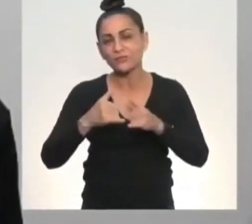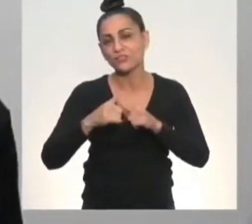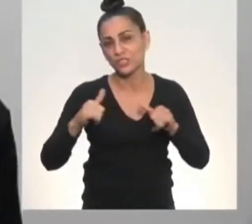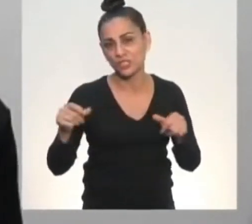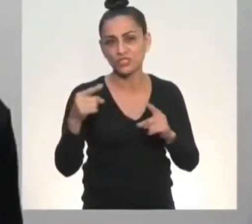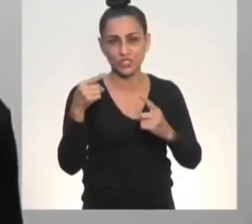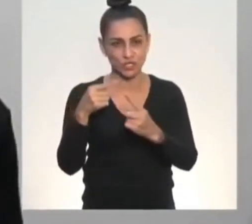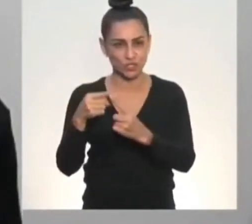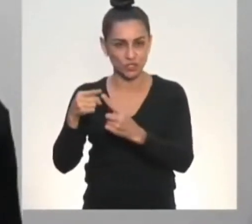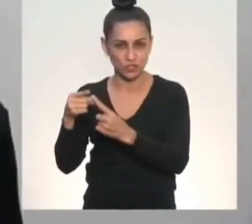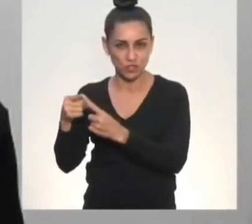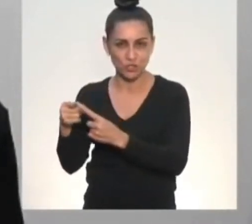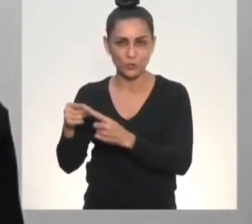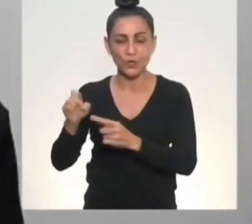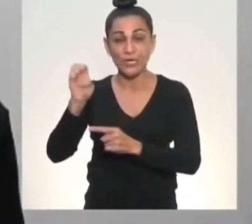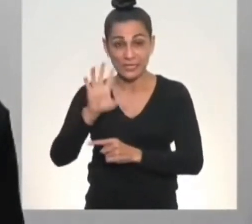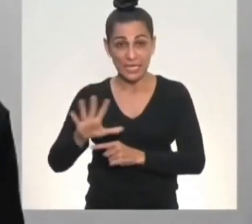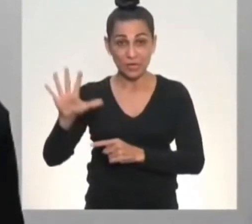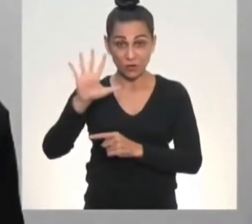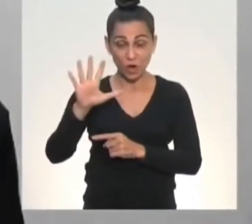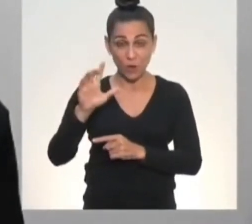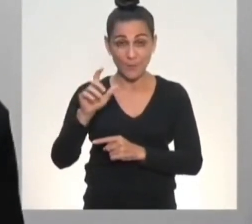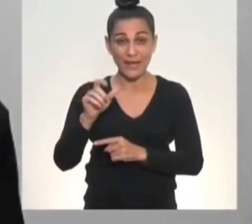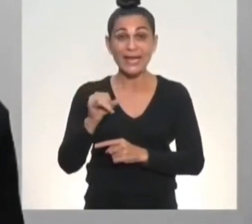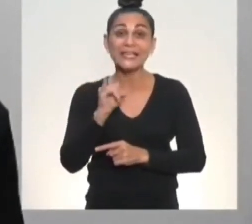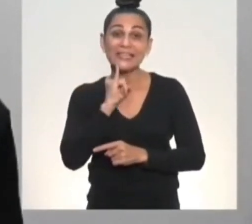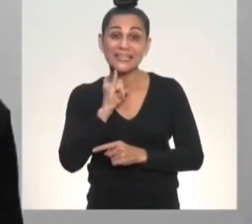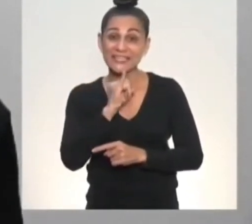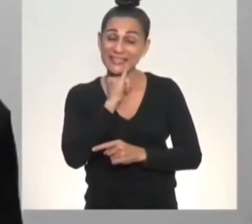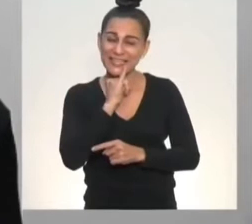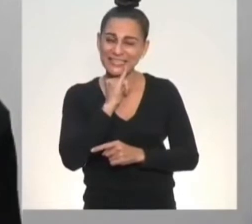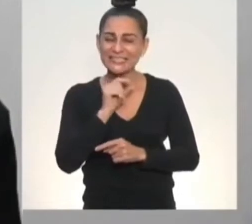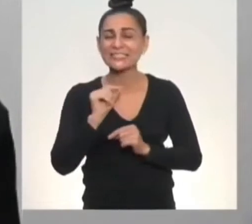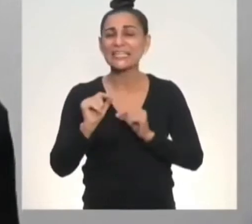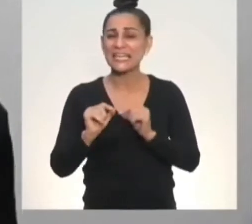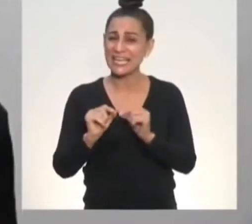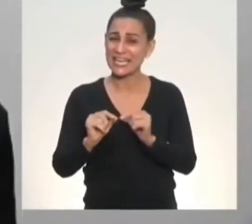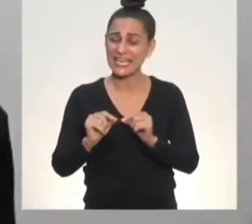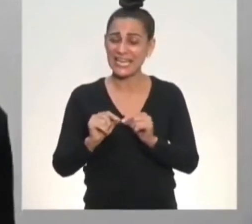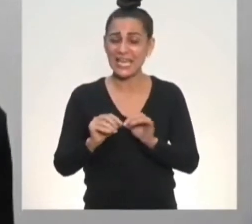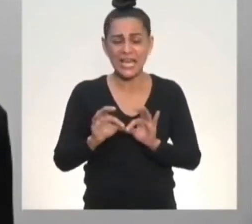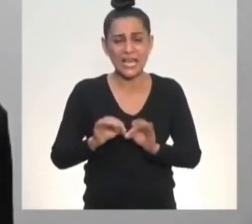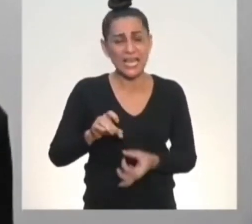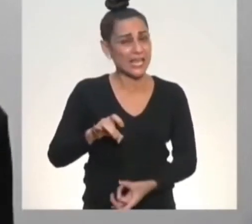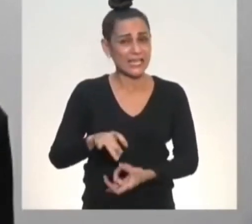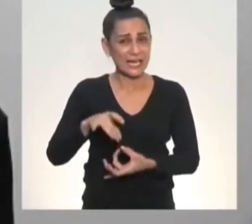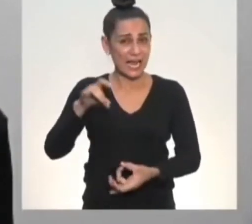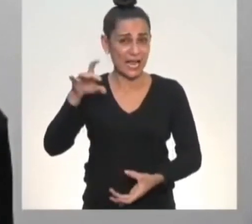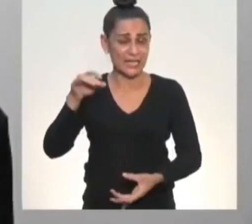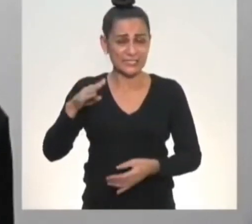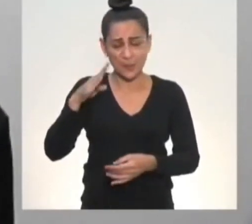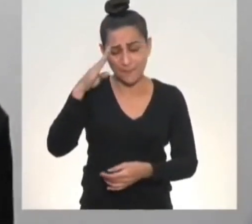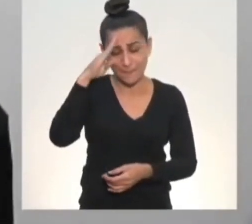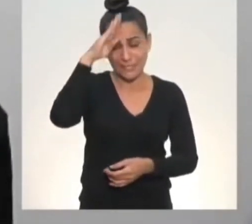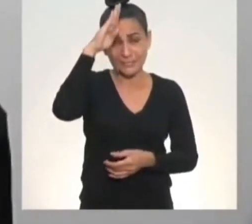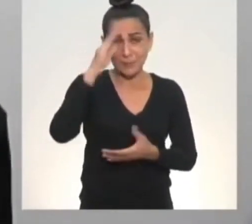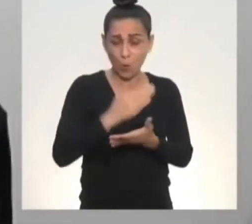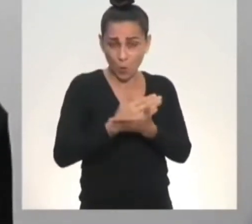Já na Europa, por exemplo, a Itália é bem clássica, né, e pioneira no estudo